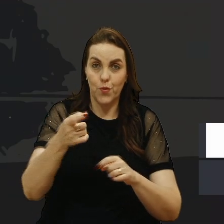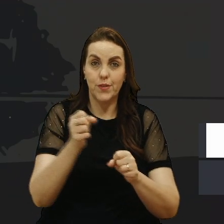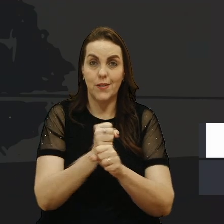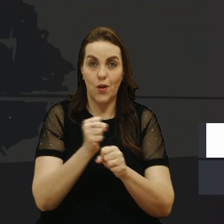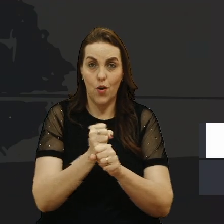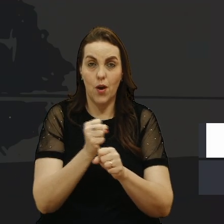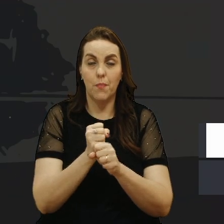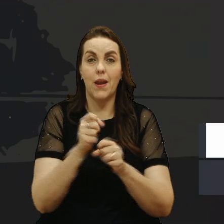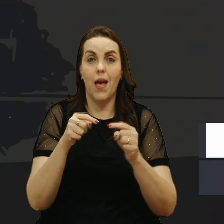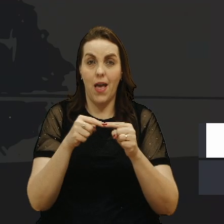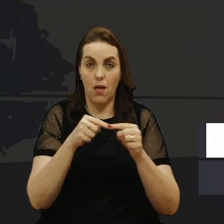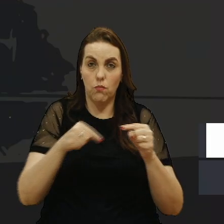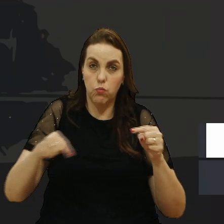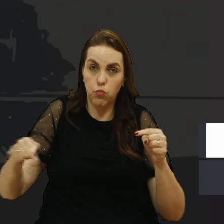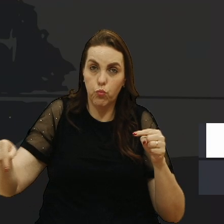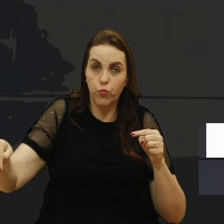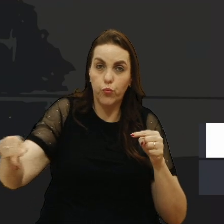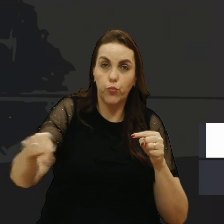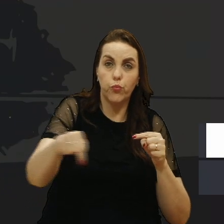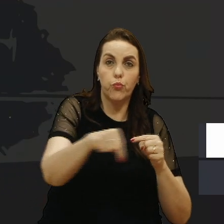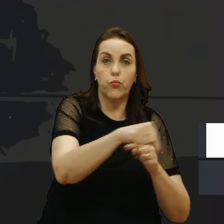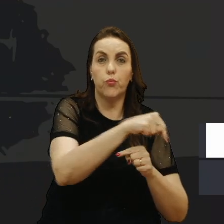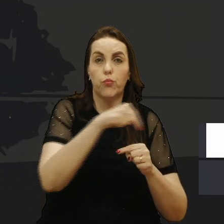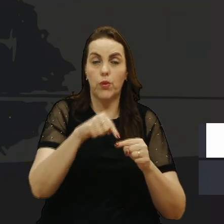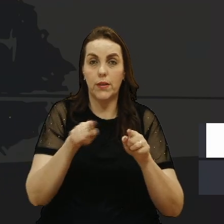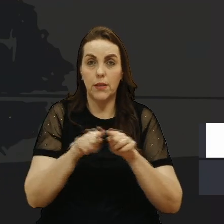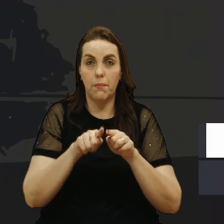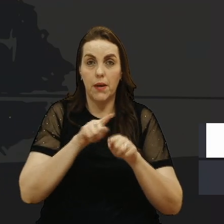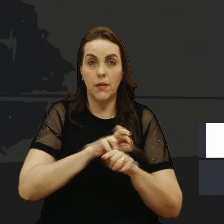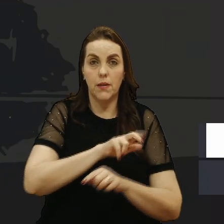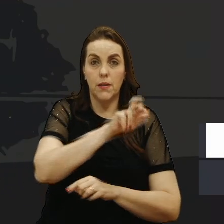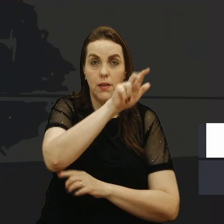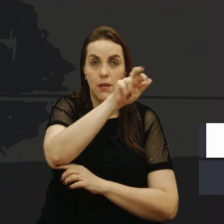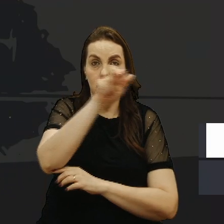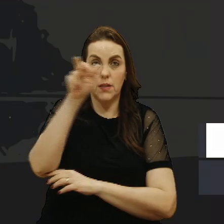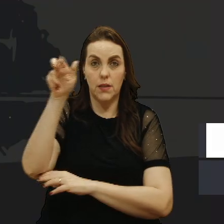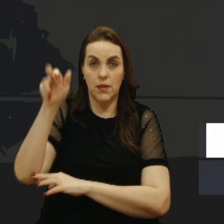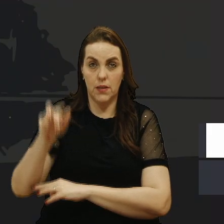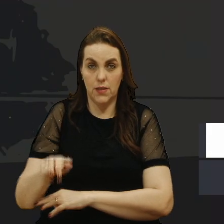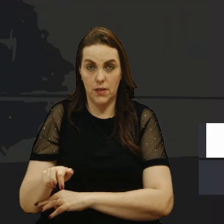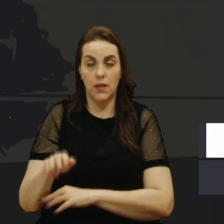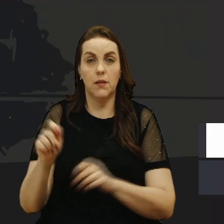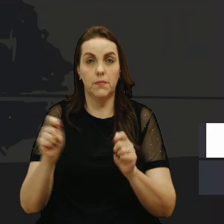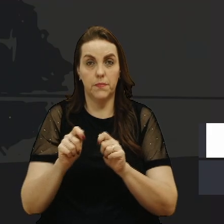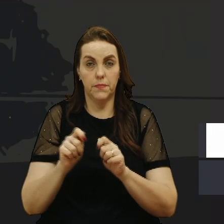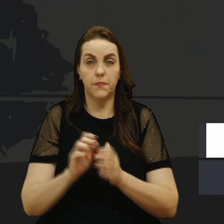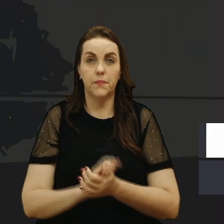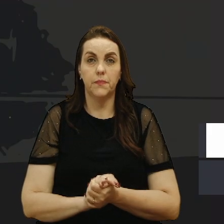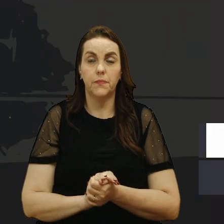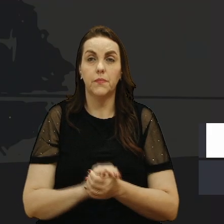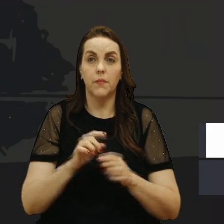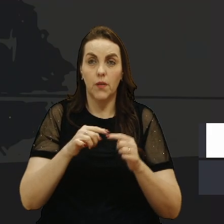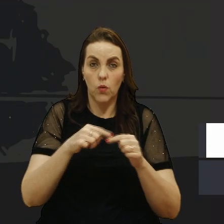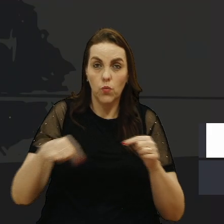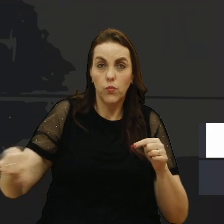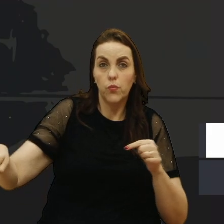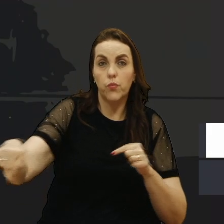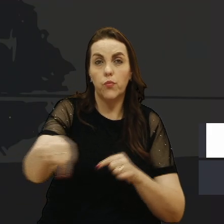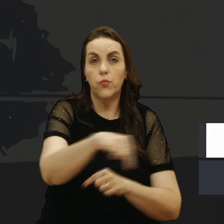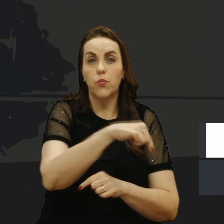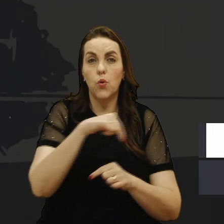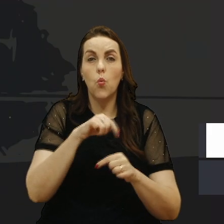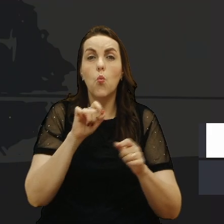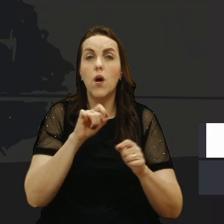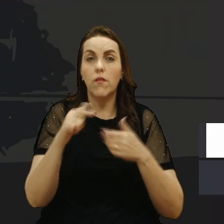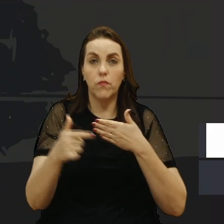numa rotatória alongada, também com uma passarela para poder fazer ali a passagem dos pedestres. A rotatória alongada, a função dela é